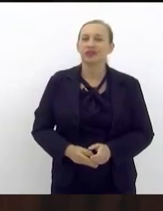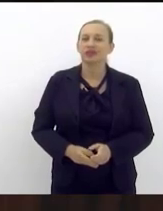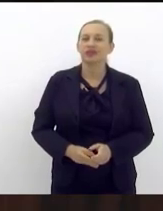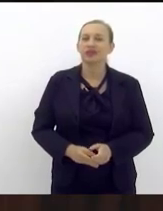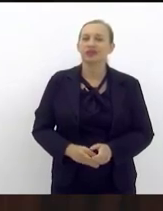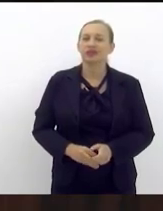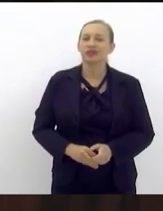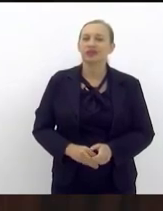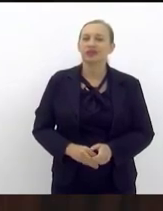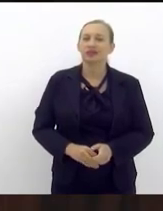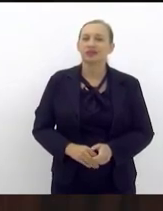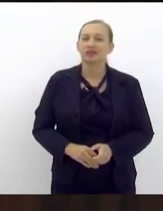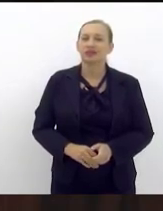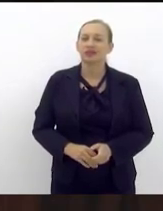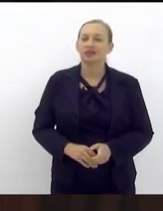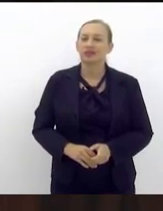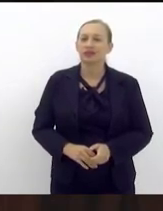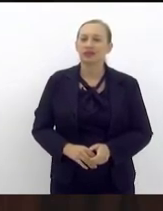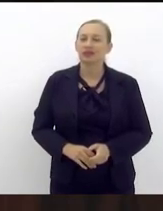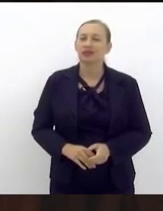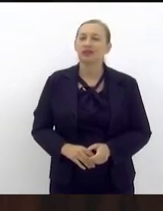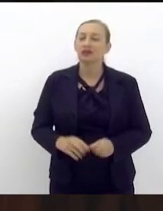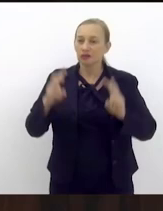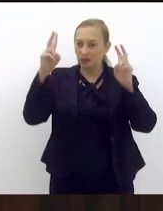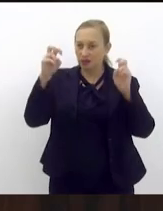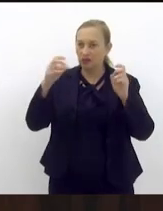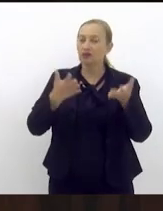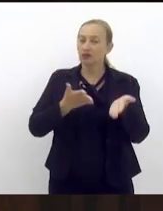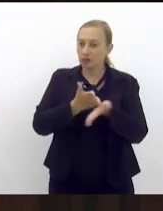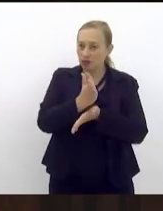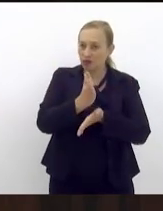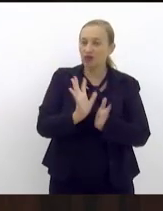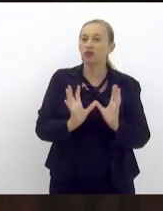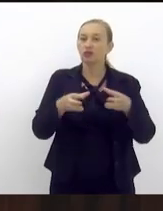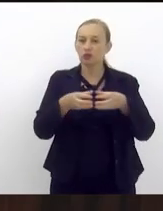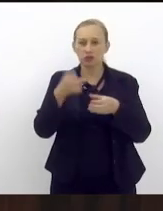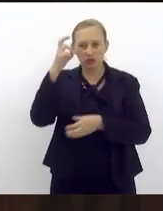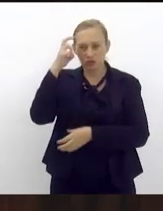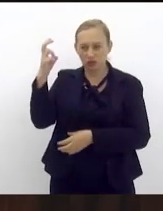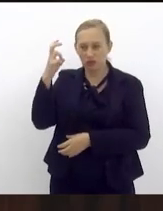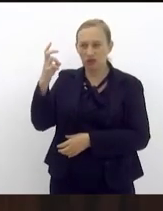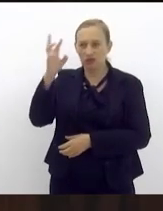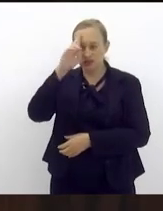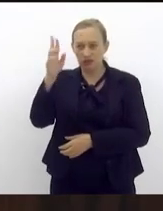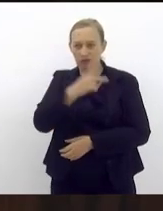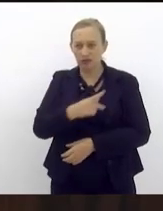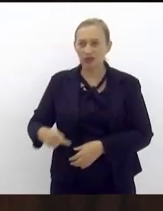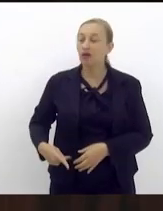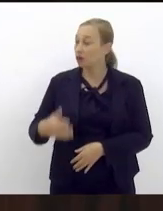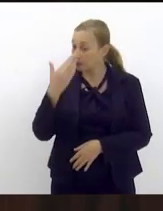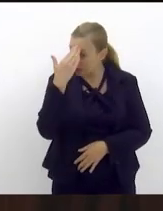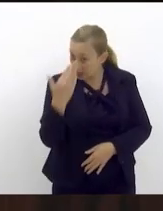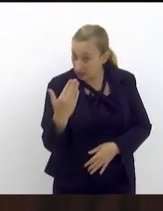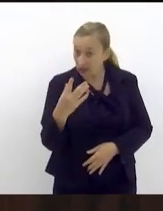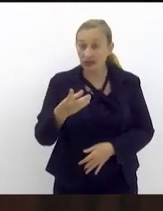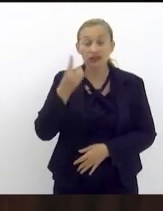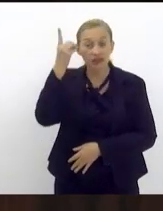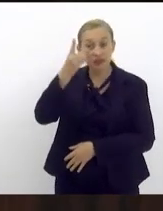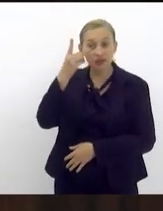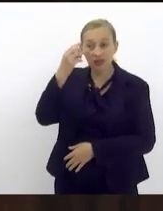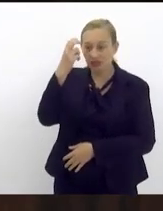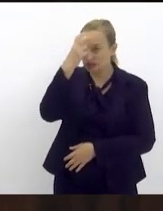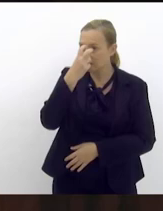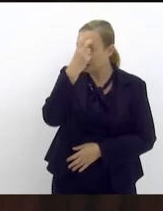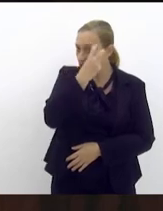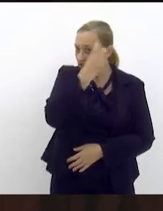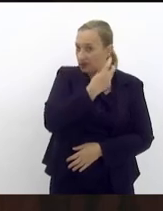pela relevância da matéria parecer favorável da comissão de Cultura presidenta Obrigada deputada Verônica